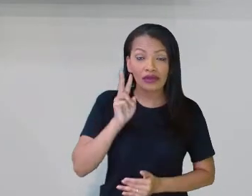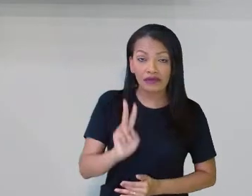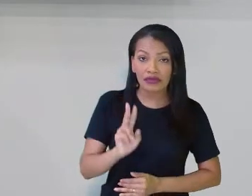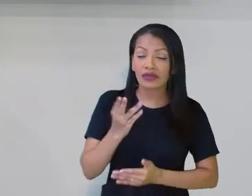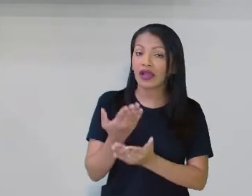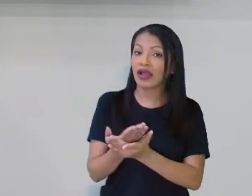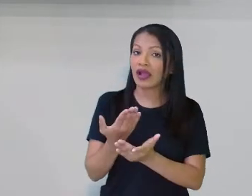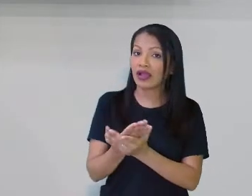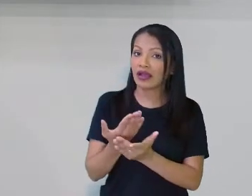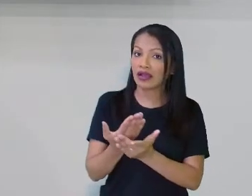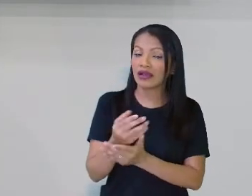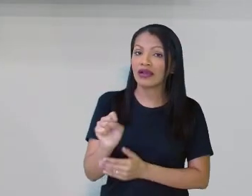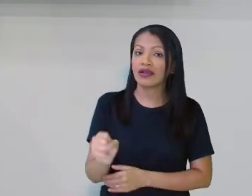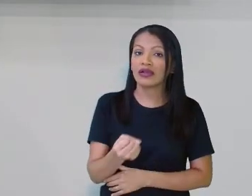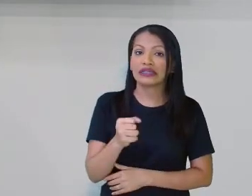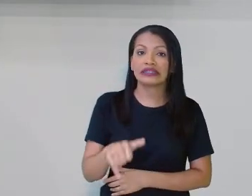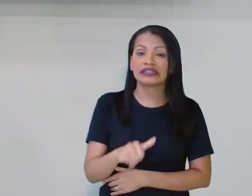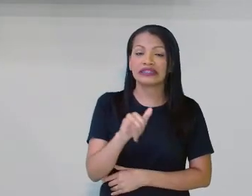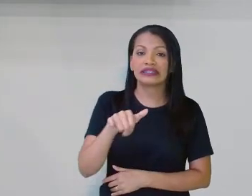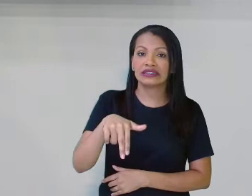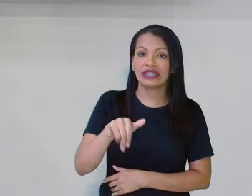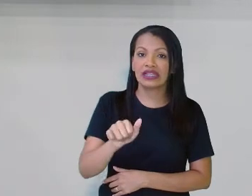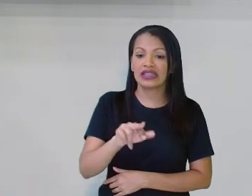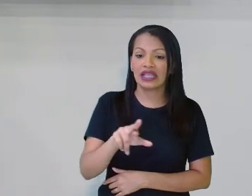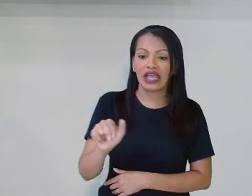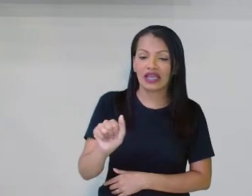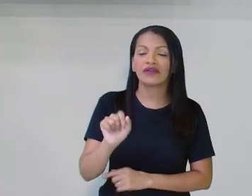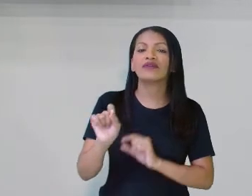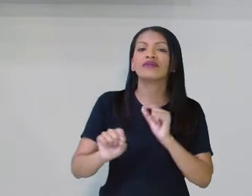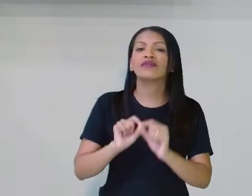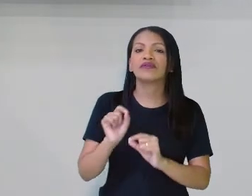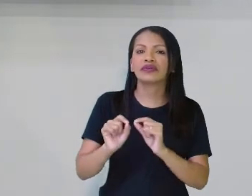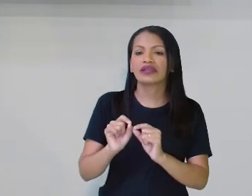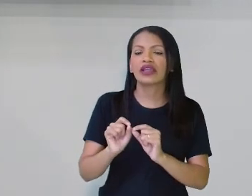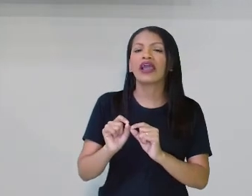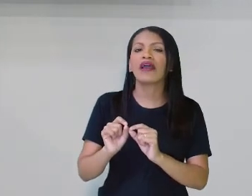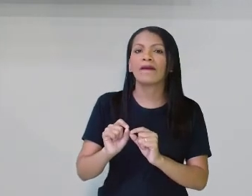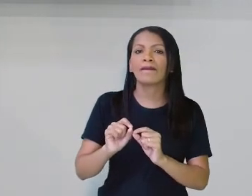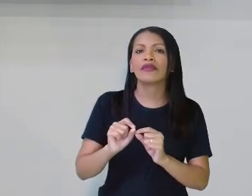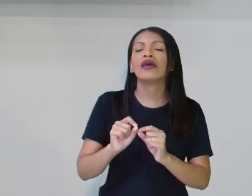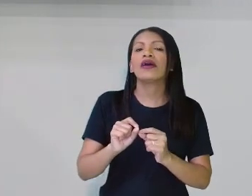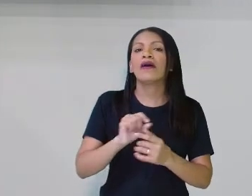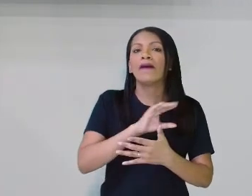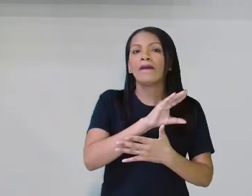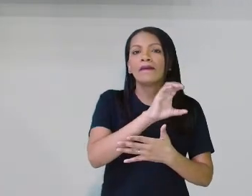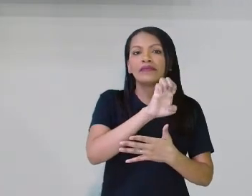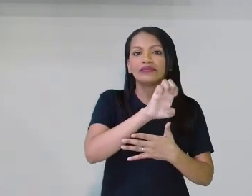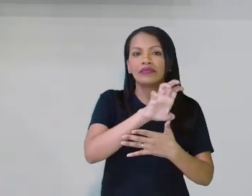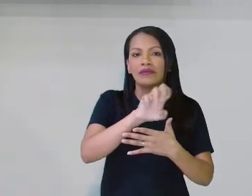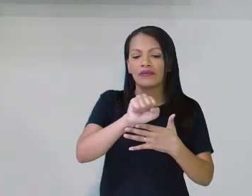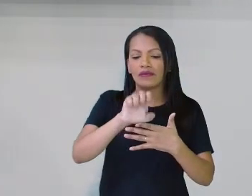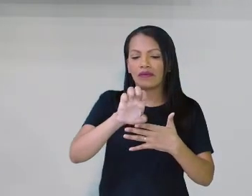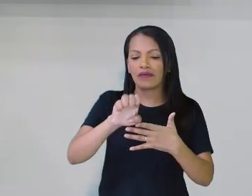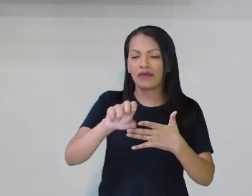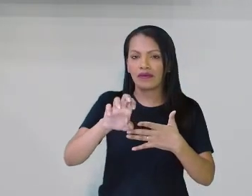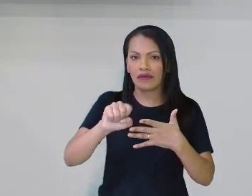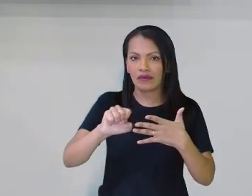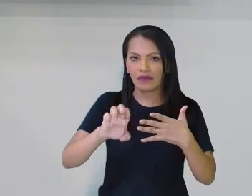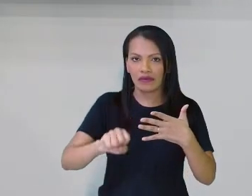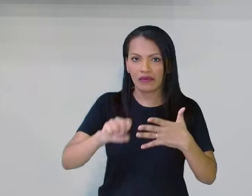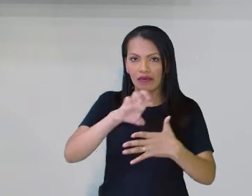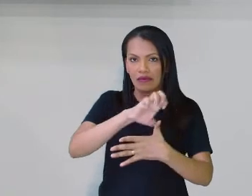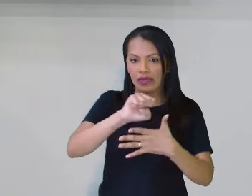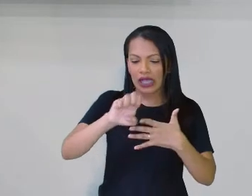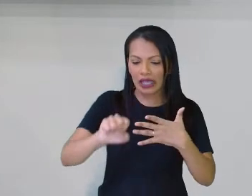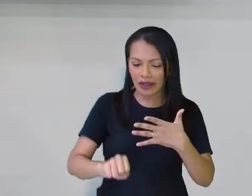aula da professora Sinara, a aula de ciência, que ela falou sobre cadeia alimentar. Então, sempre os seres vivos, eles precisam se alimentar, precisam